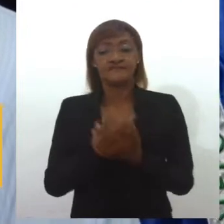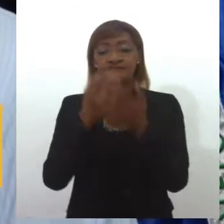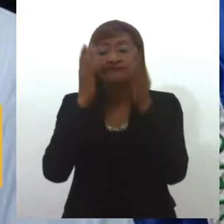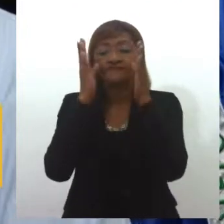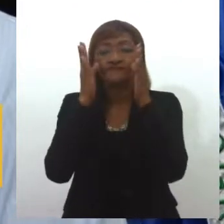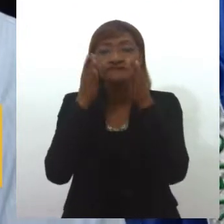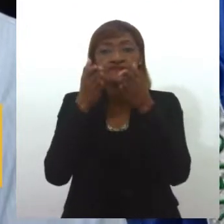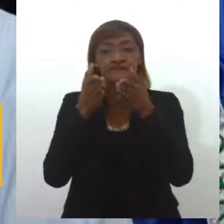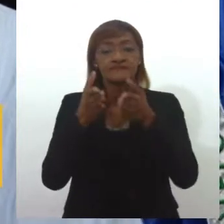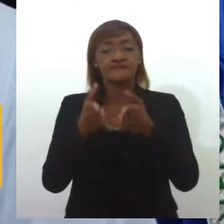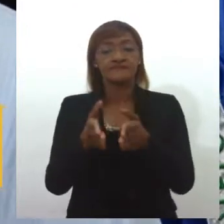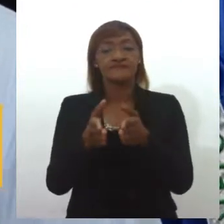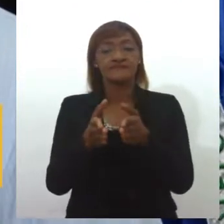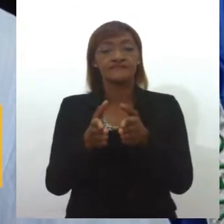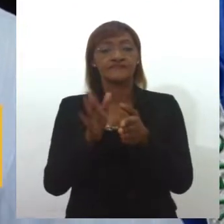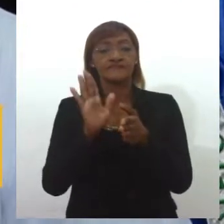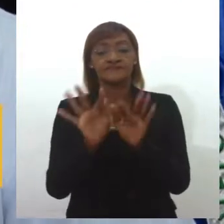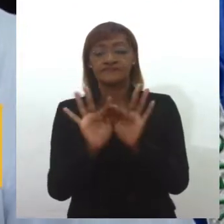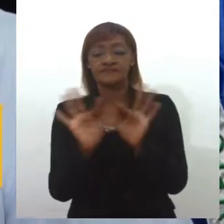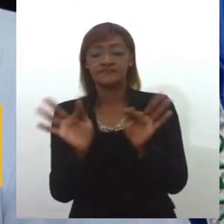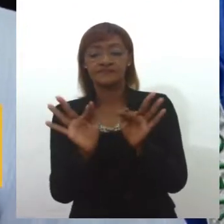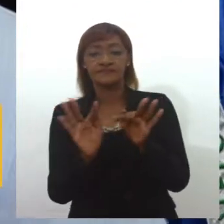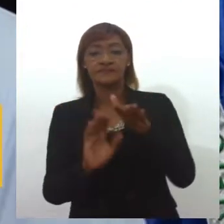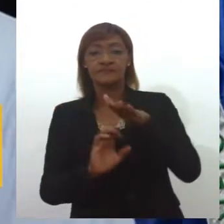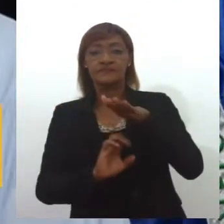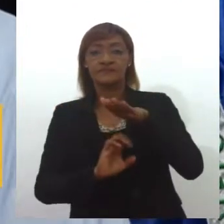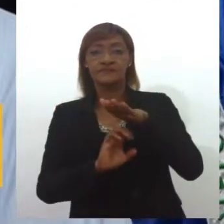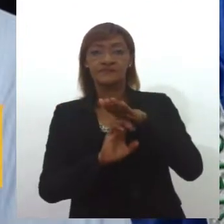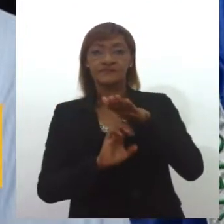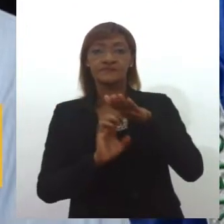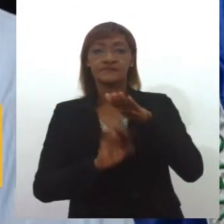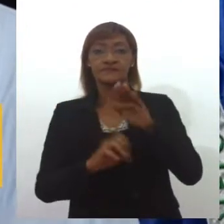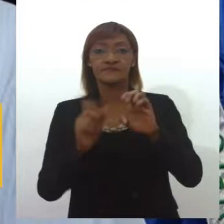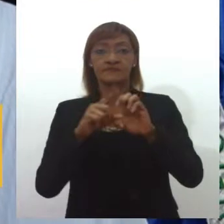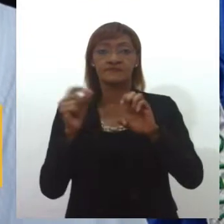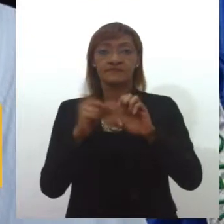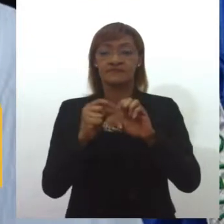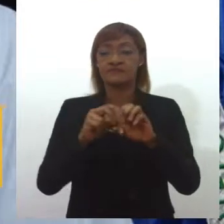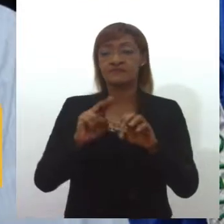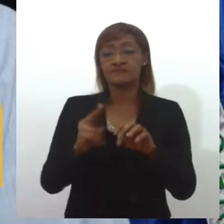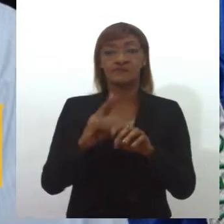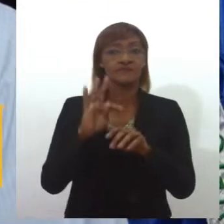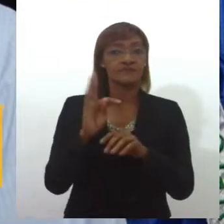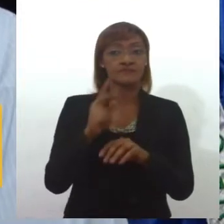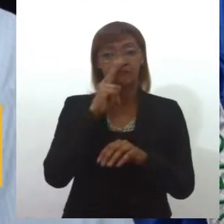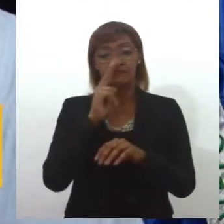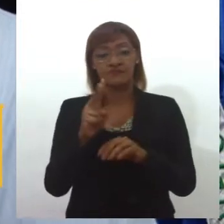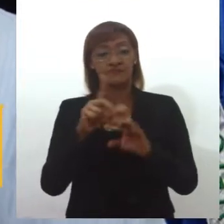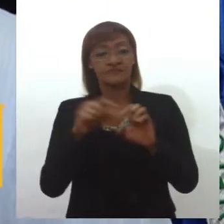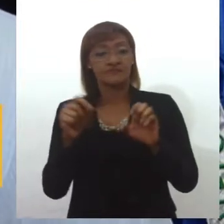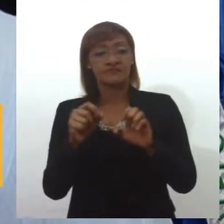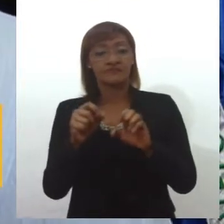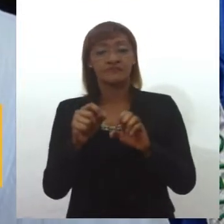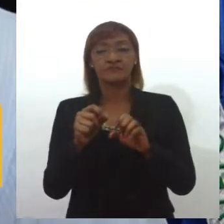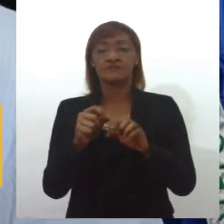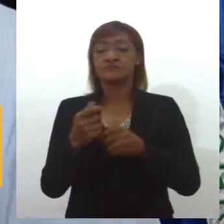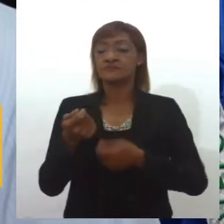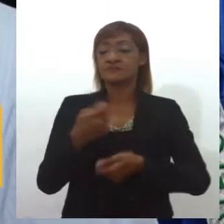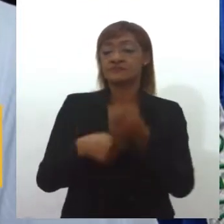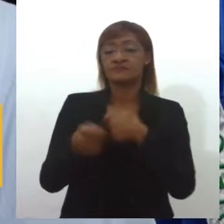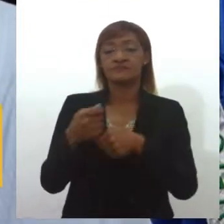micro e pequeno empreendedor, que é quem movimenta a nossa economia e é quem detém, por estudos do